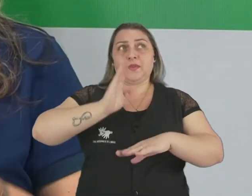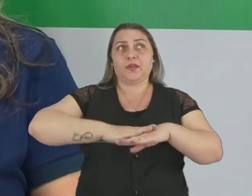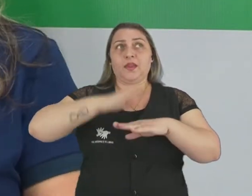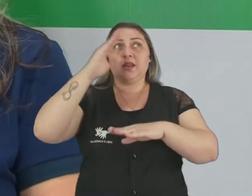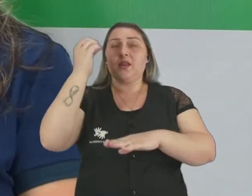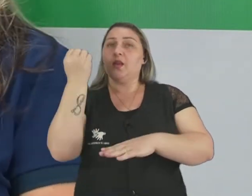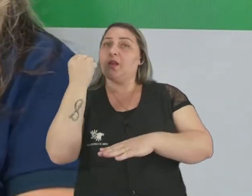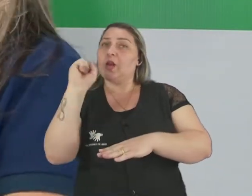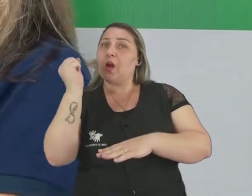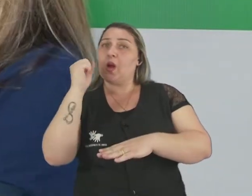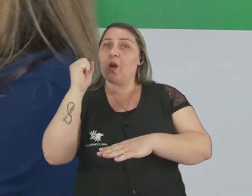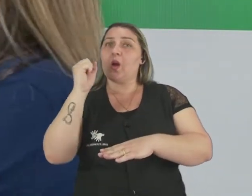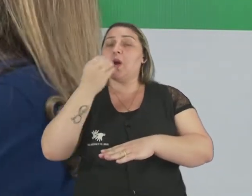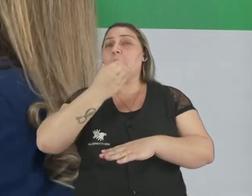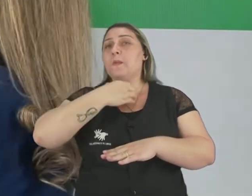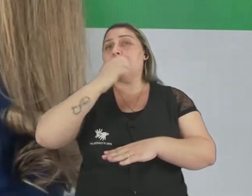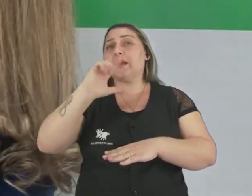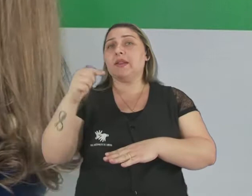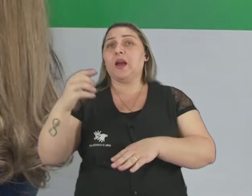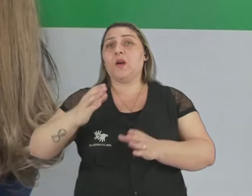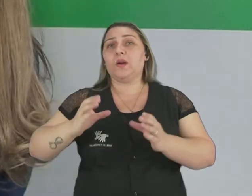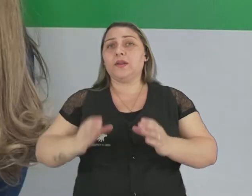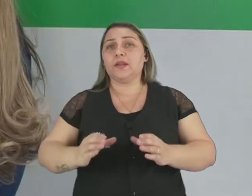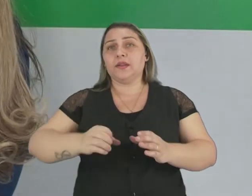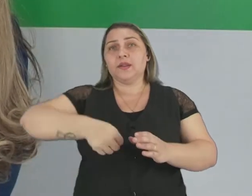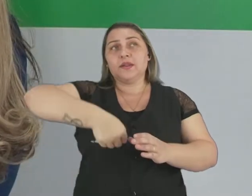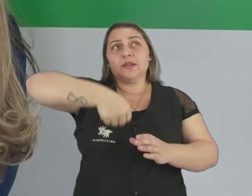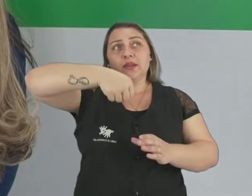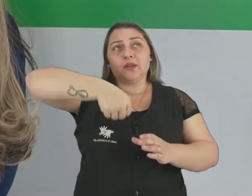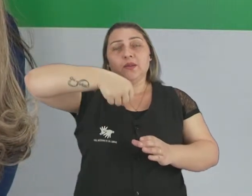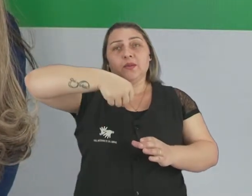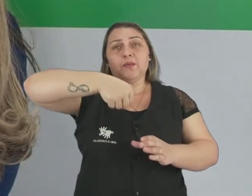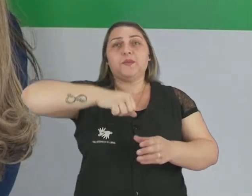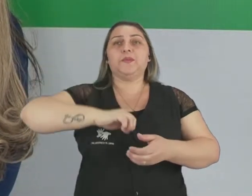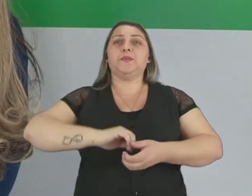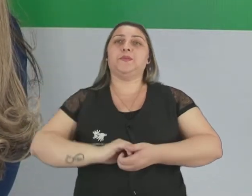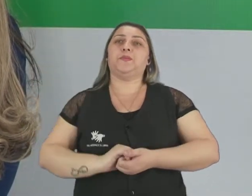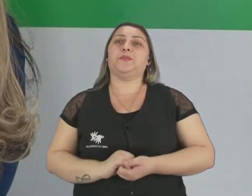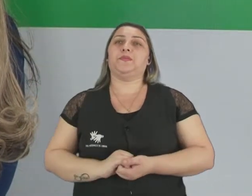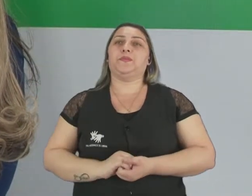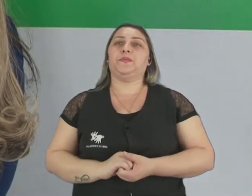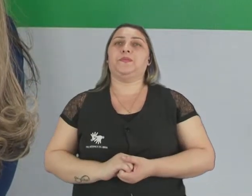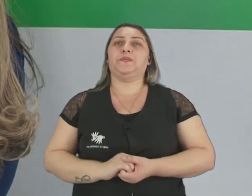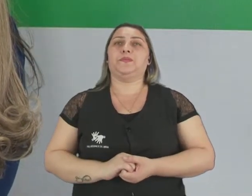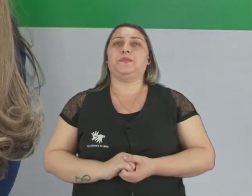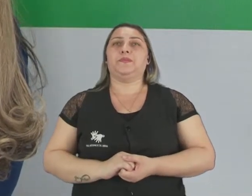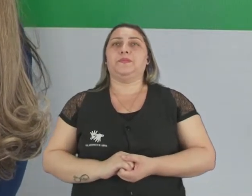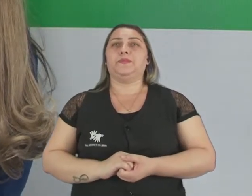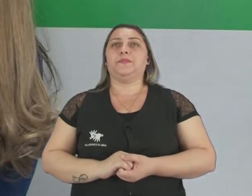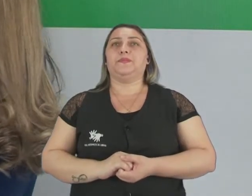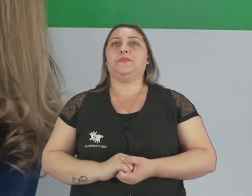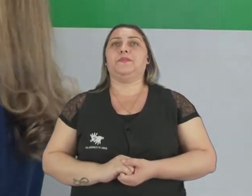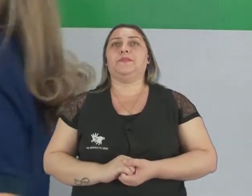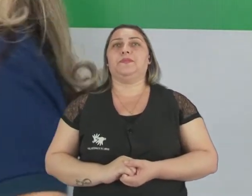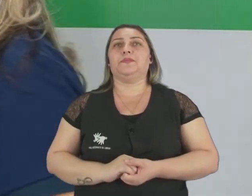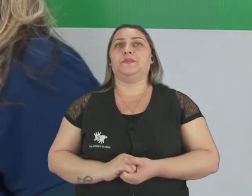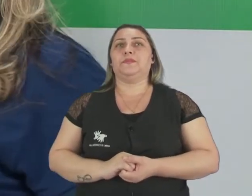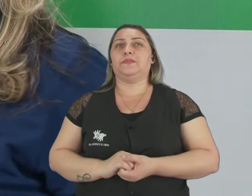8 maçãs em outra cesta. Olha só. Mais 8 maçãs.